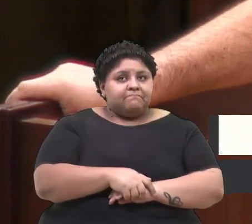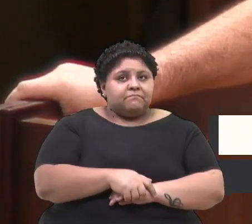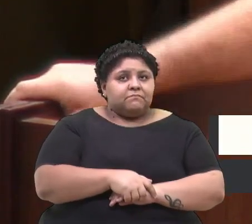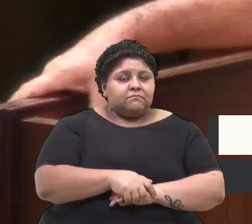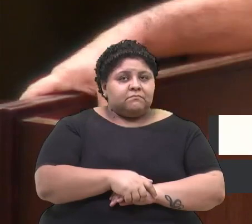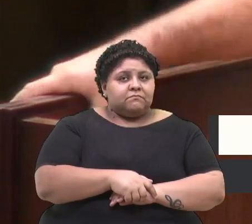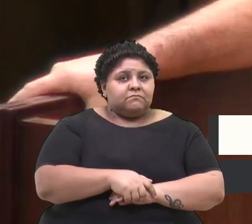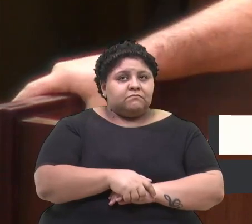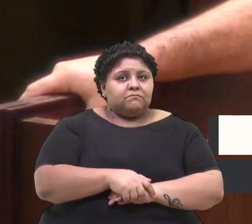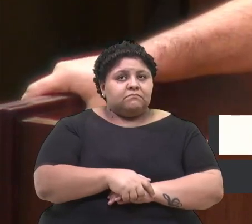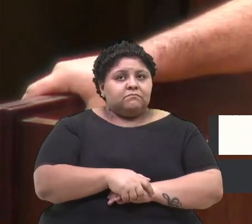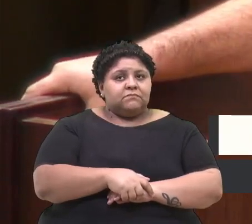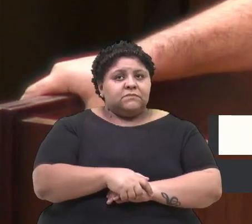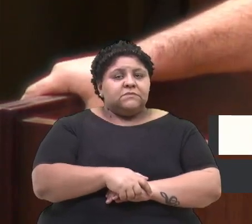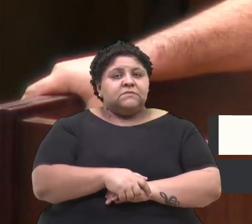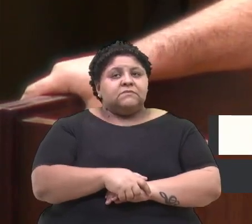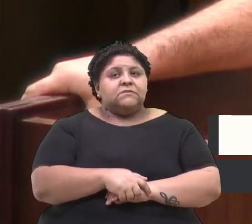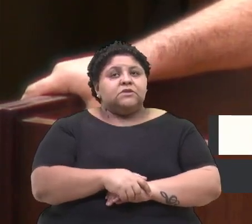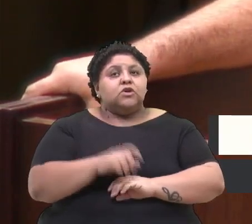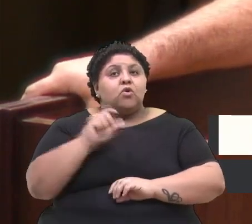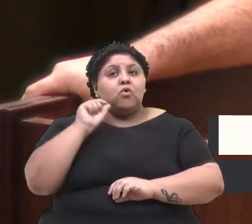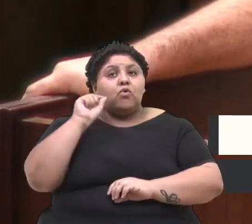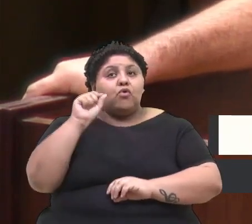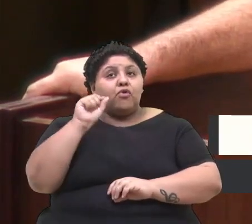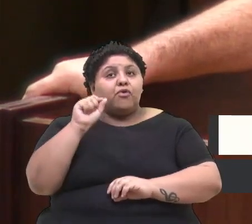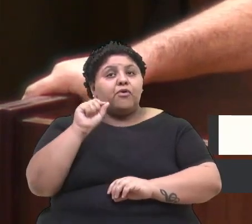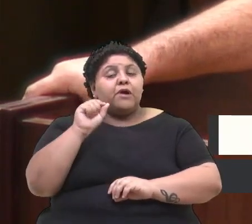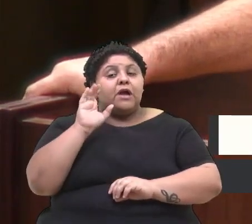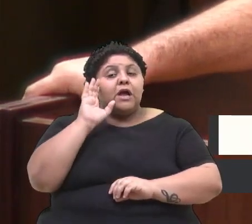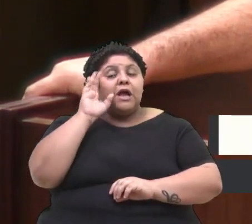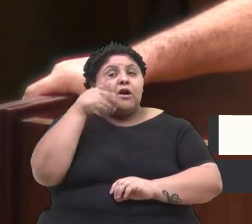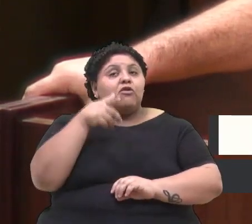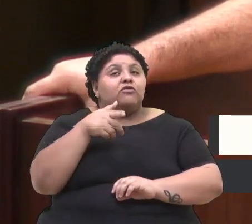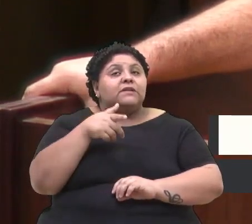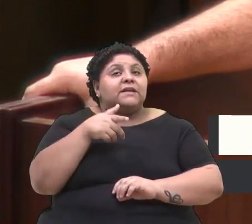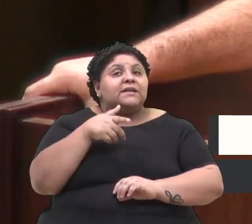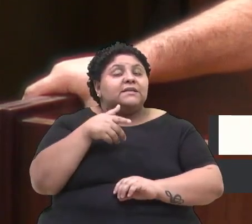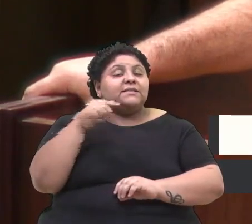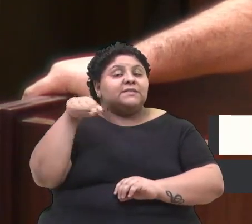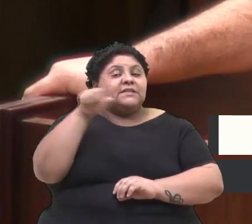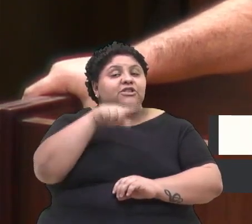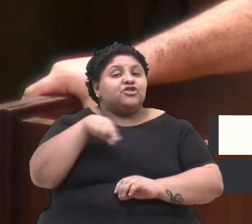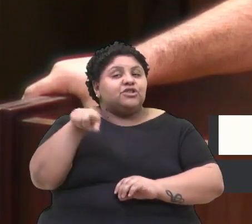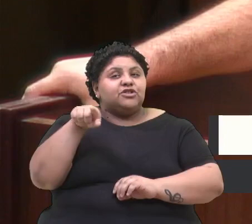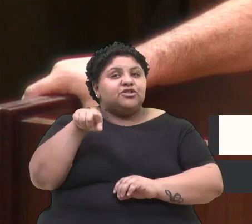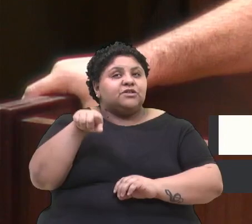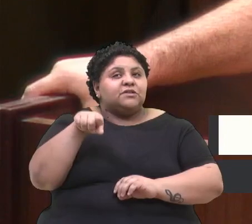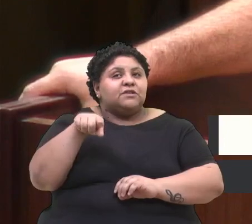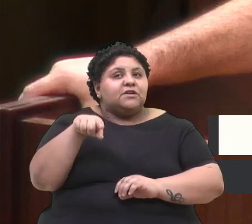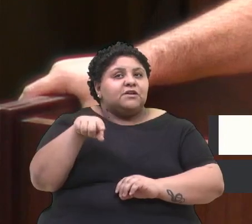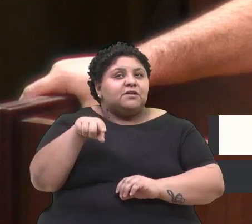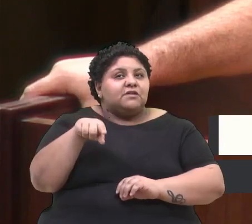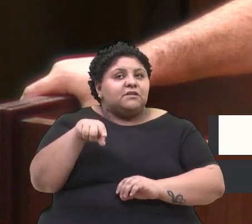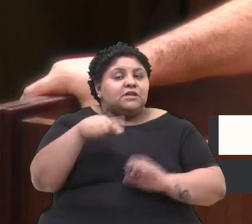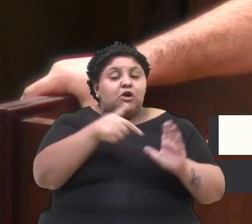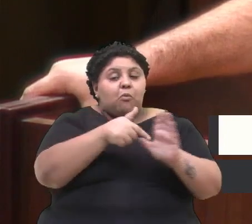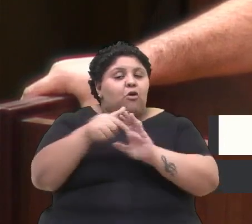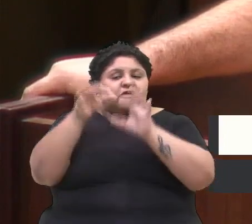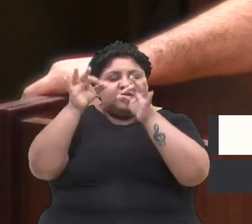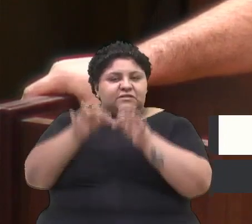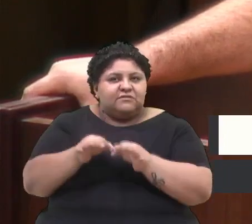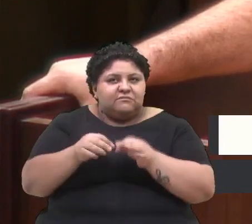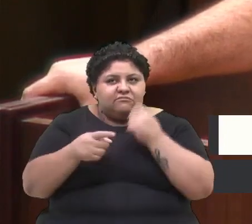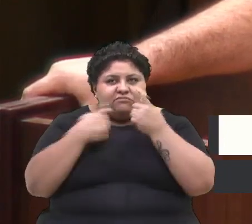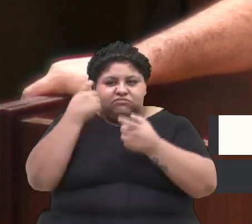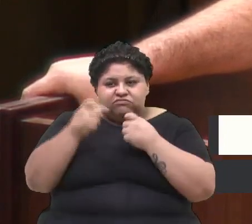E as forças ocultas que acontecem, né, nos corredores e a gente observa. E a preocupação de pessoas do